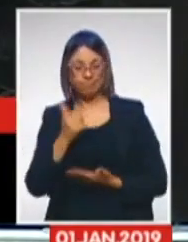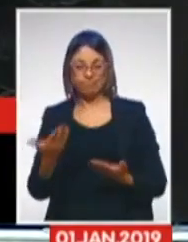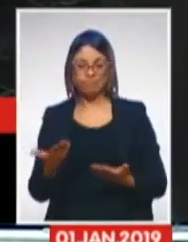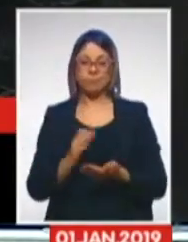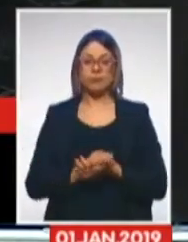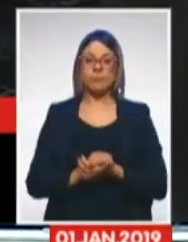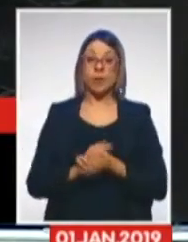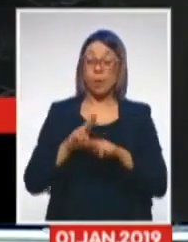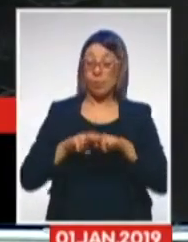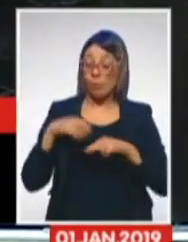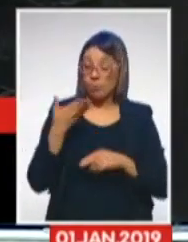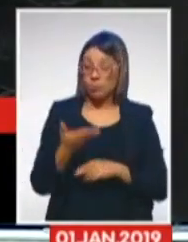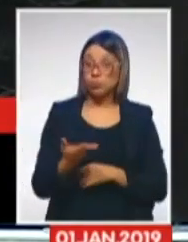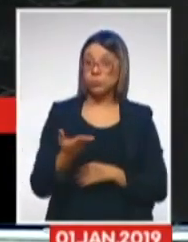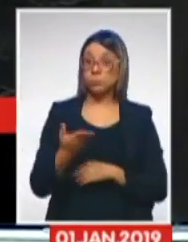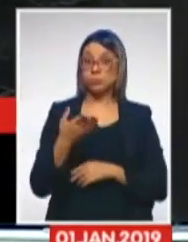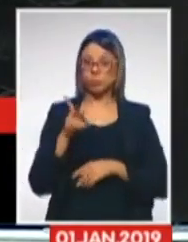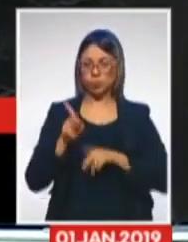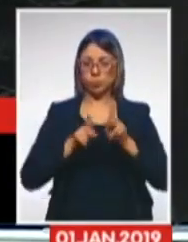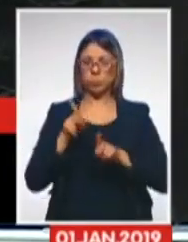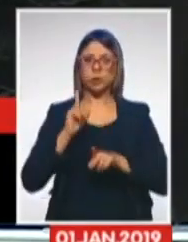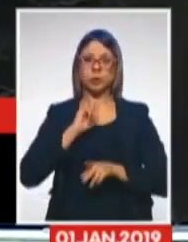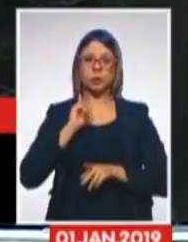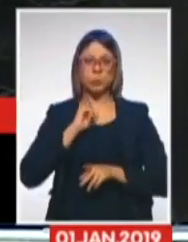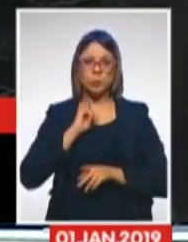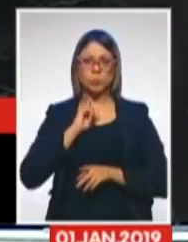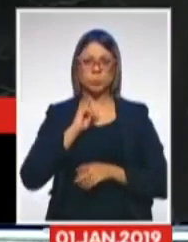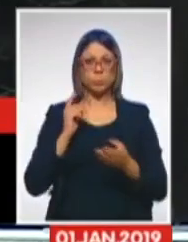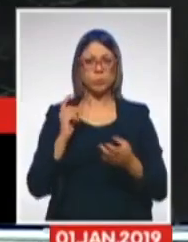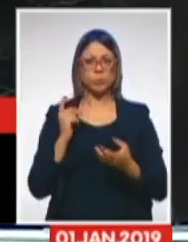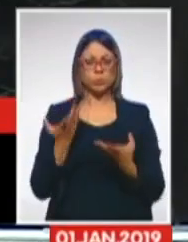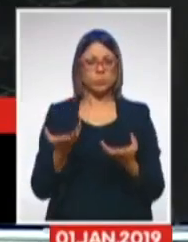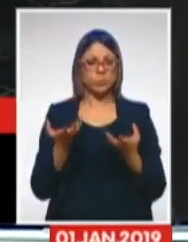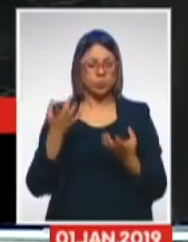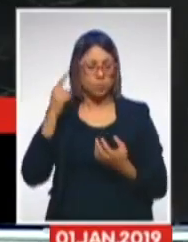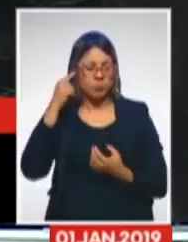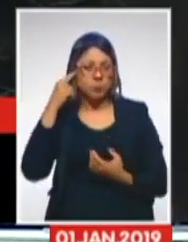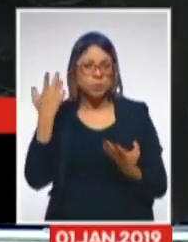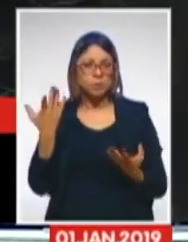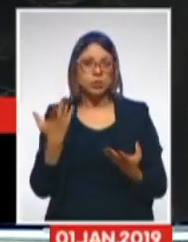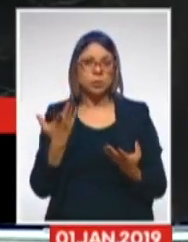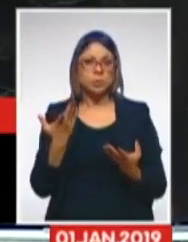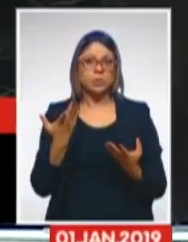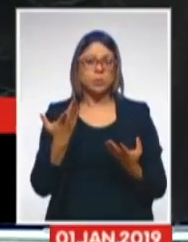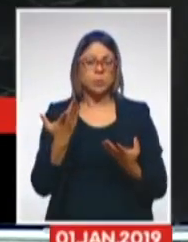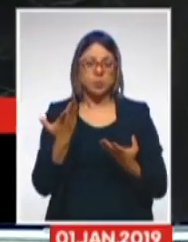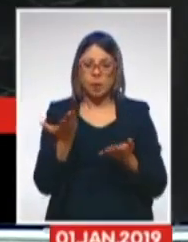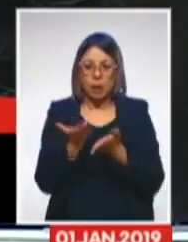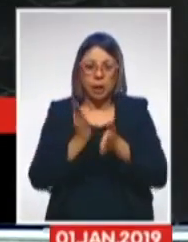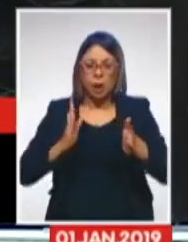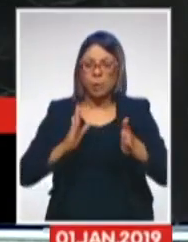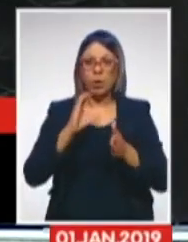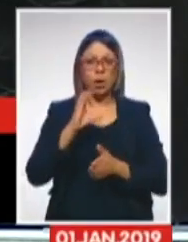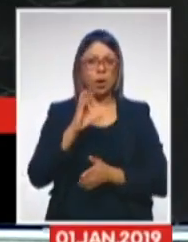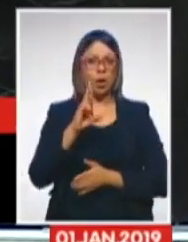os mineiros contam para sairmos do grave momento de crise que vivenciamos. A situação